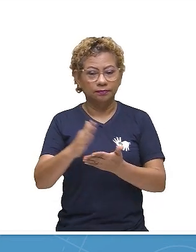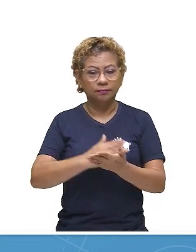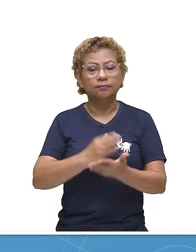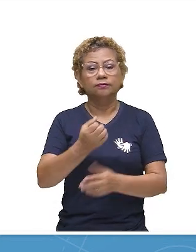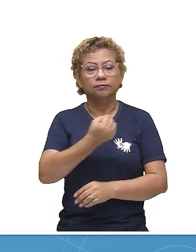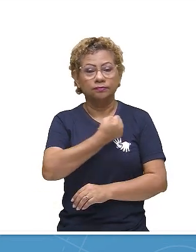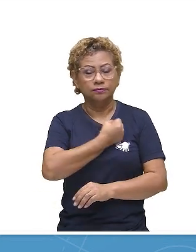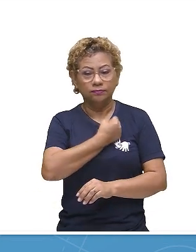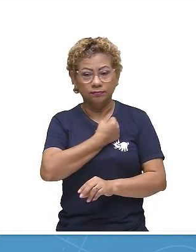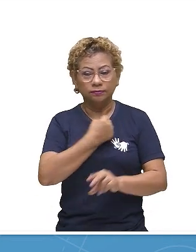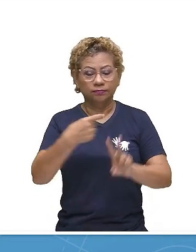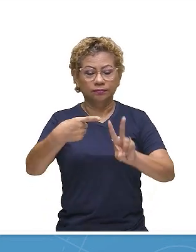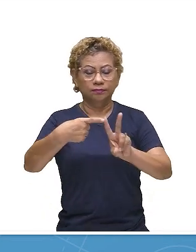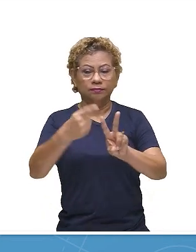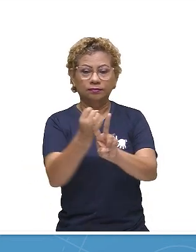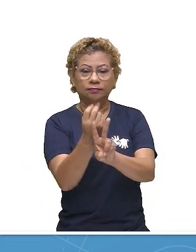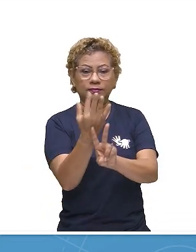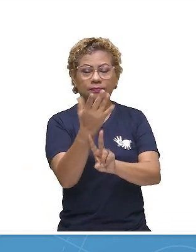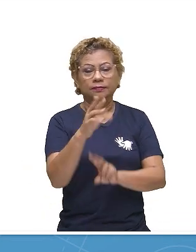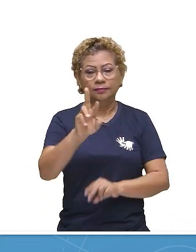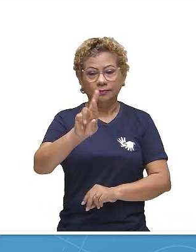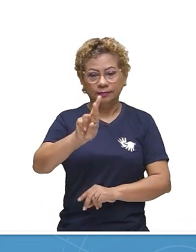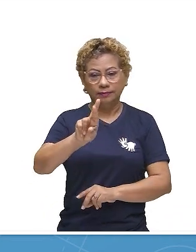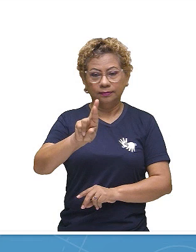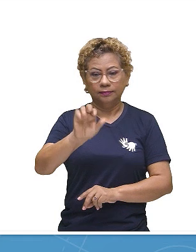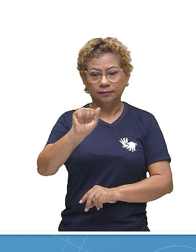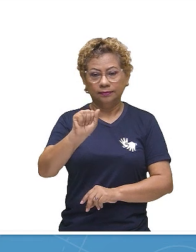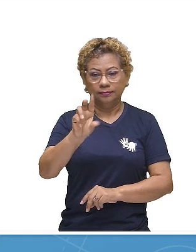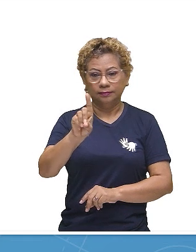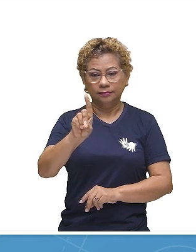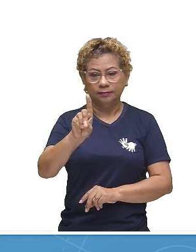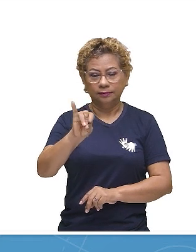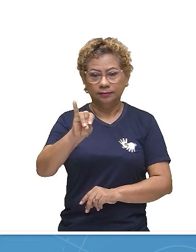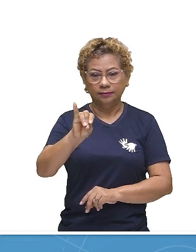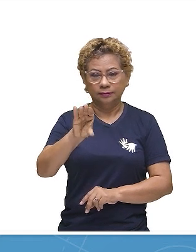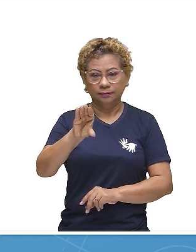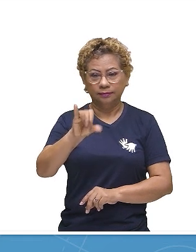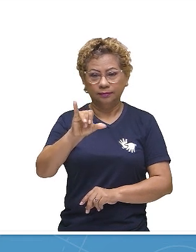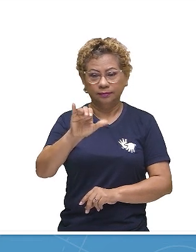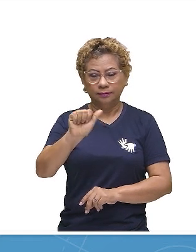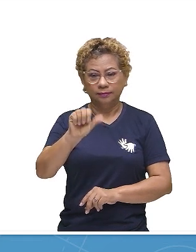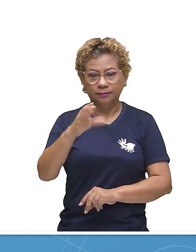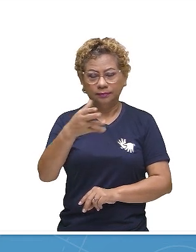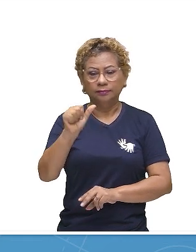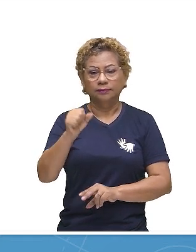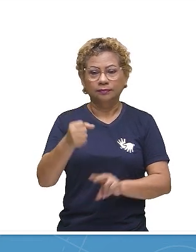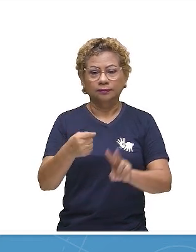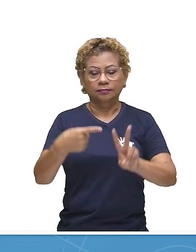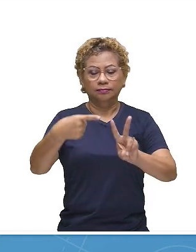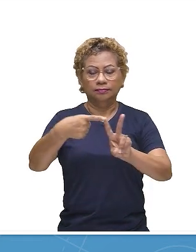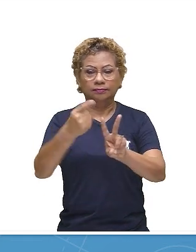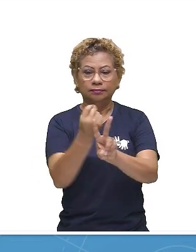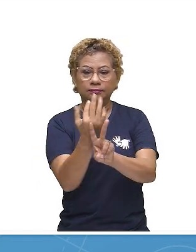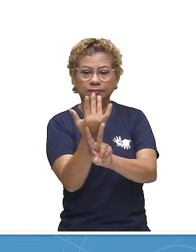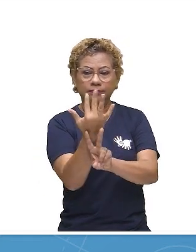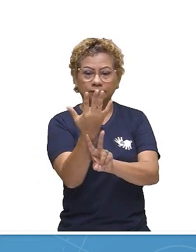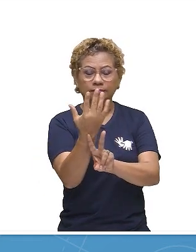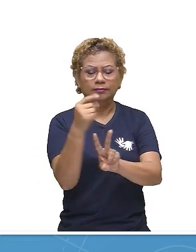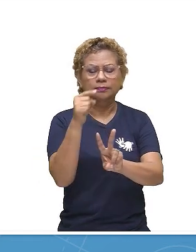né? As propriedades da radiciação são muito úteis quando necessitamos simplificar radicais. Pessoal,